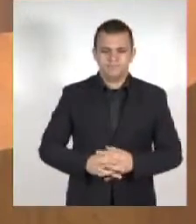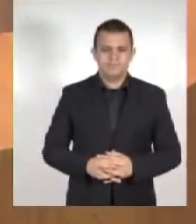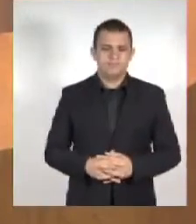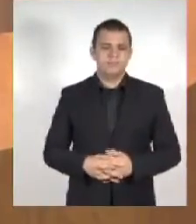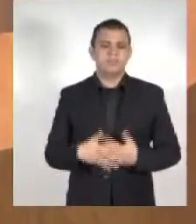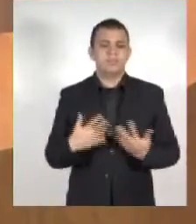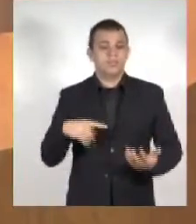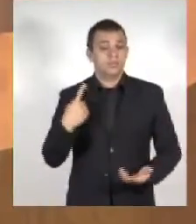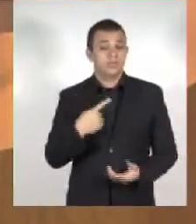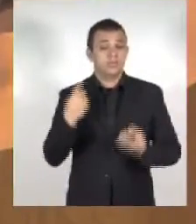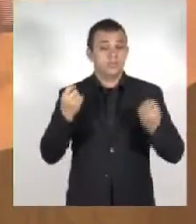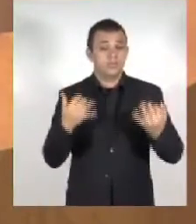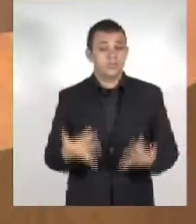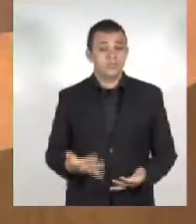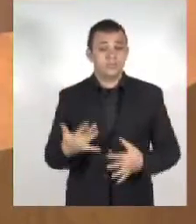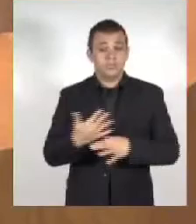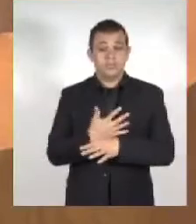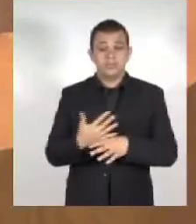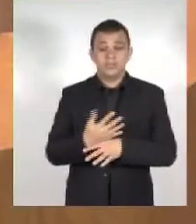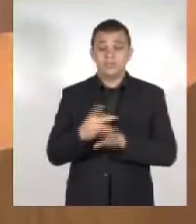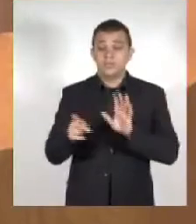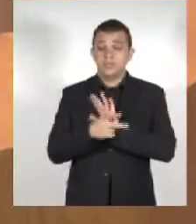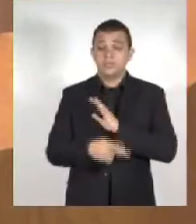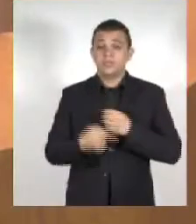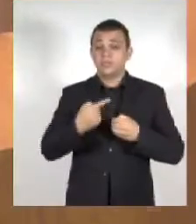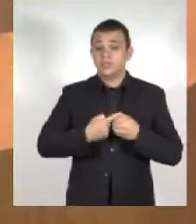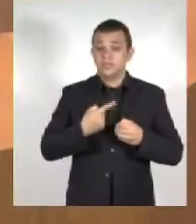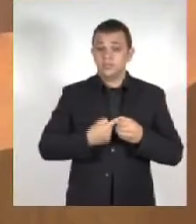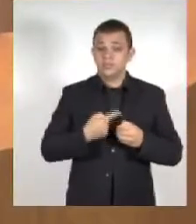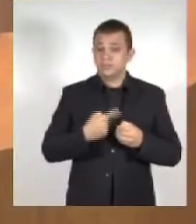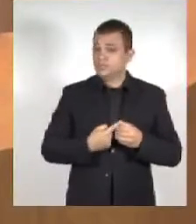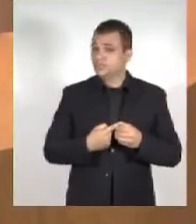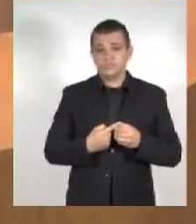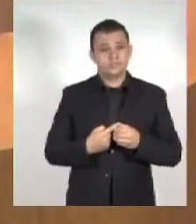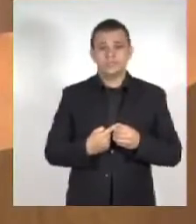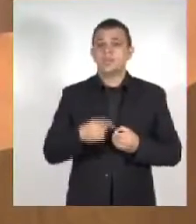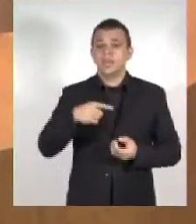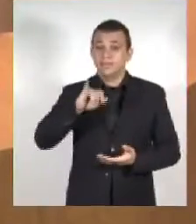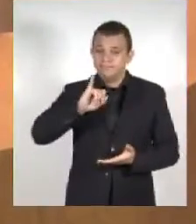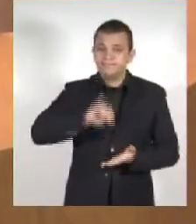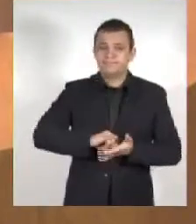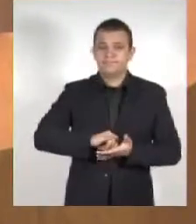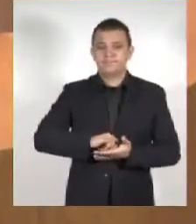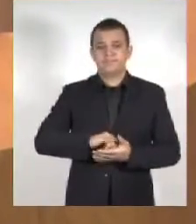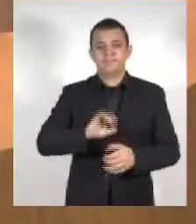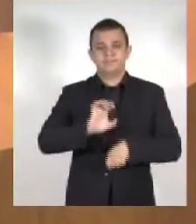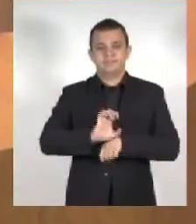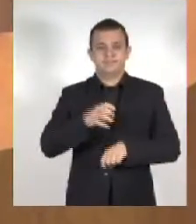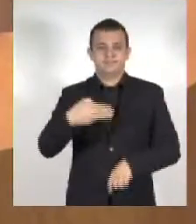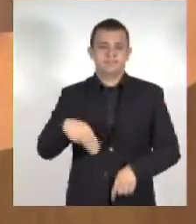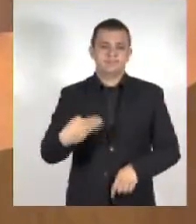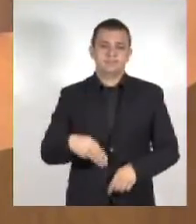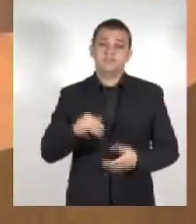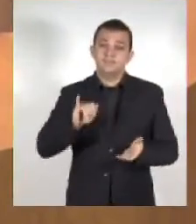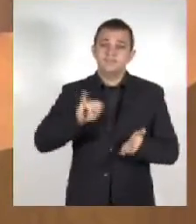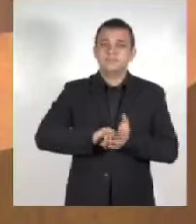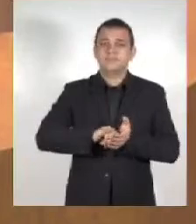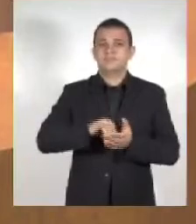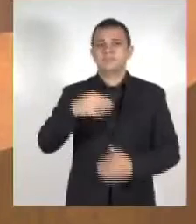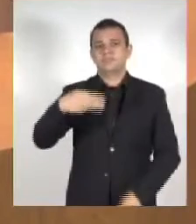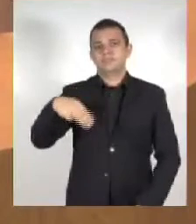estamos falando de uma cidade do interior do estado, nós estamos falando da capital do estado do Maranhão. Estamos falando da capital do